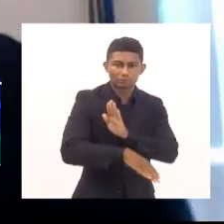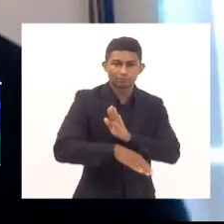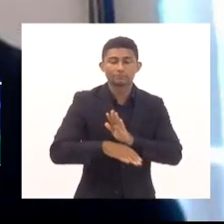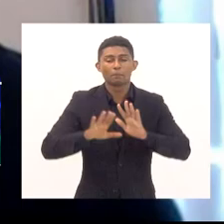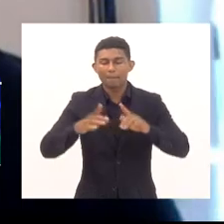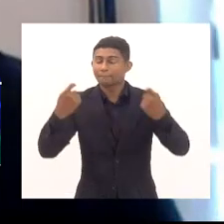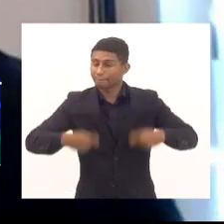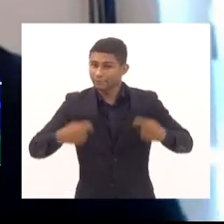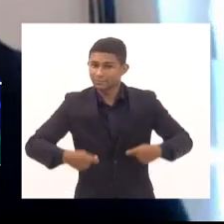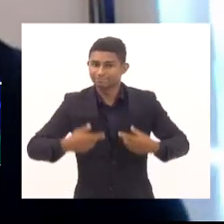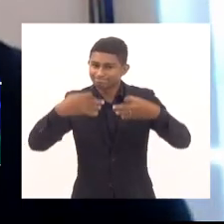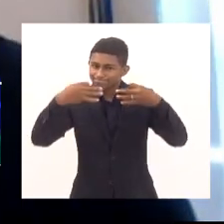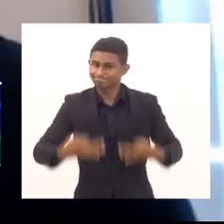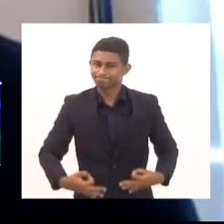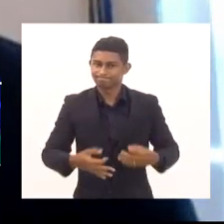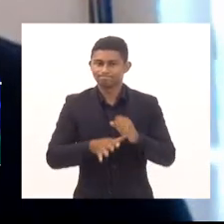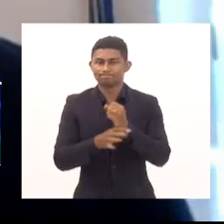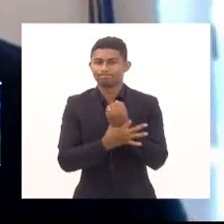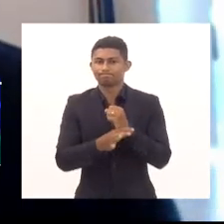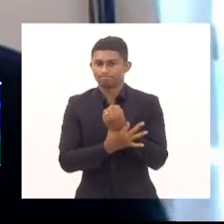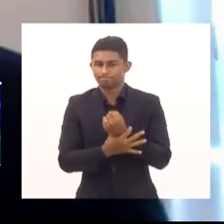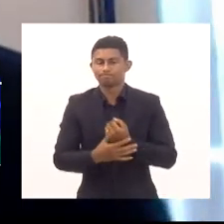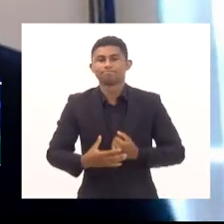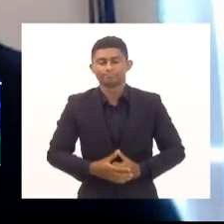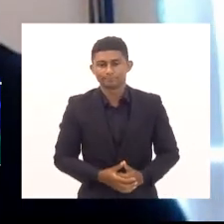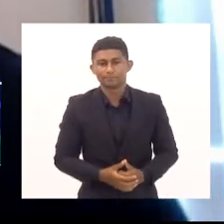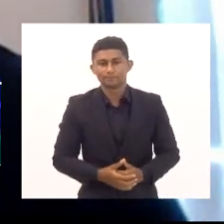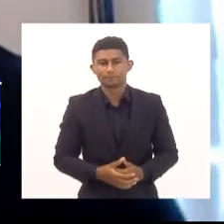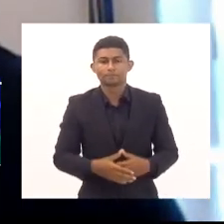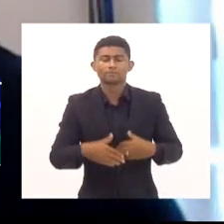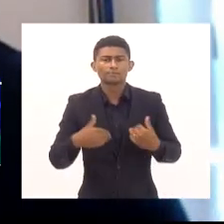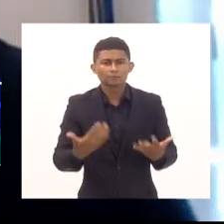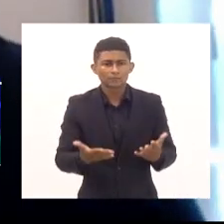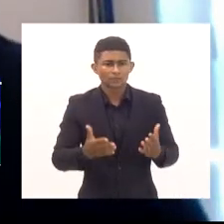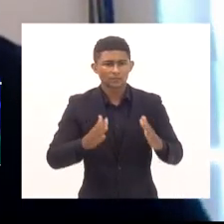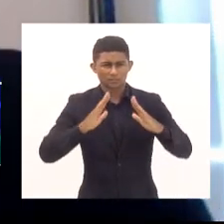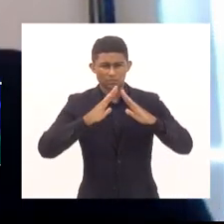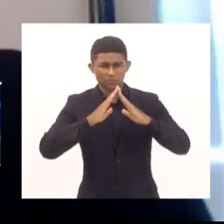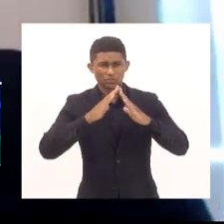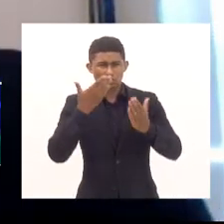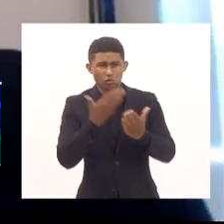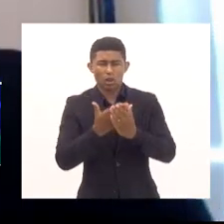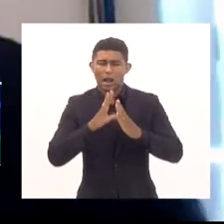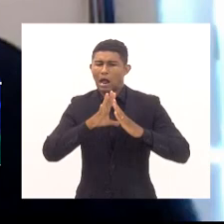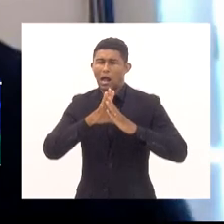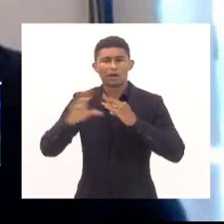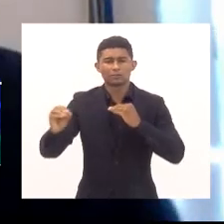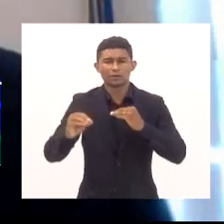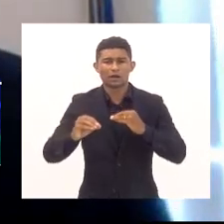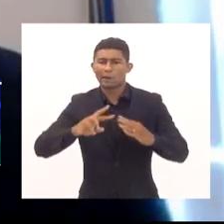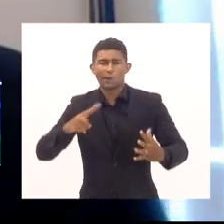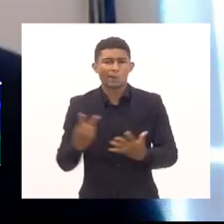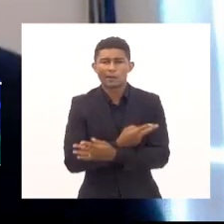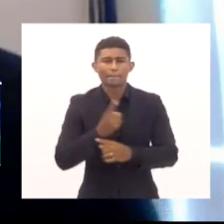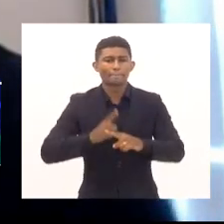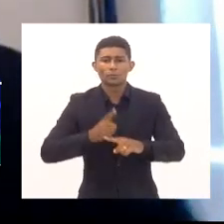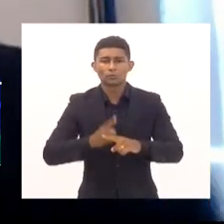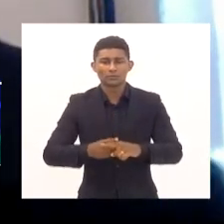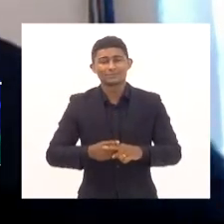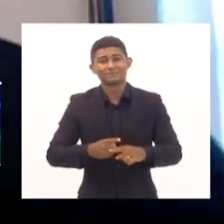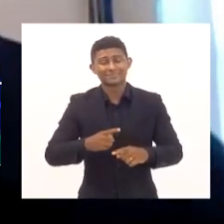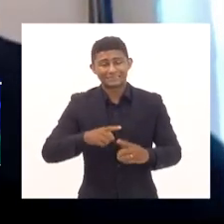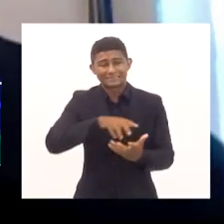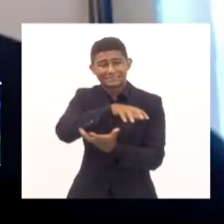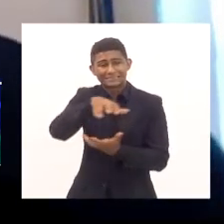dos nossos alunos. Vários fatores levam à evasão escolar. A crise econômica, a necessidade de trabalho, dentre